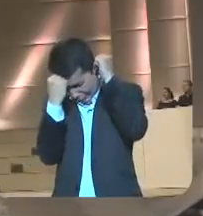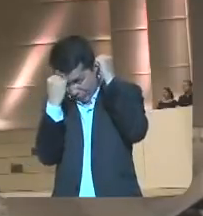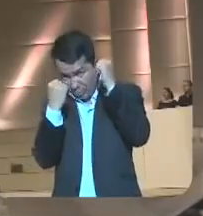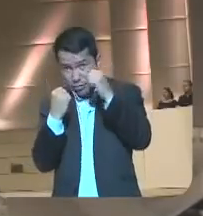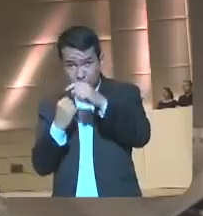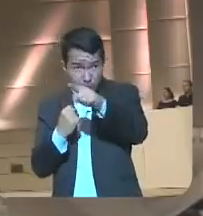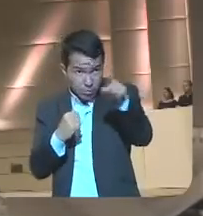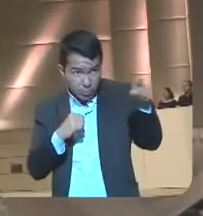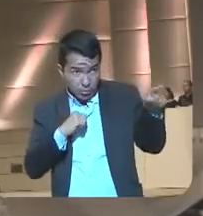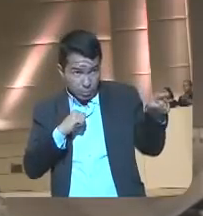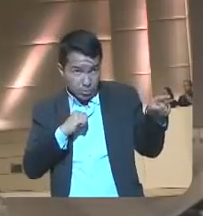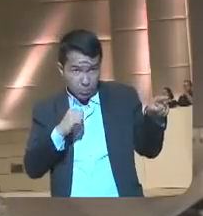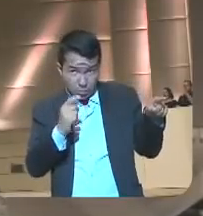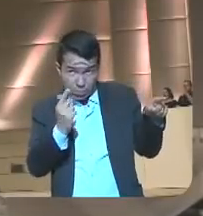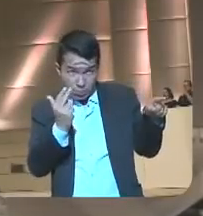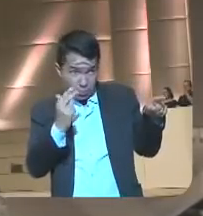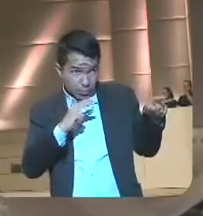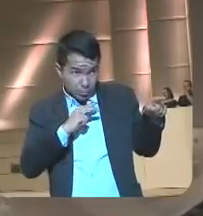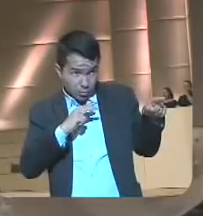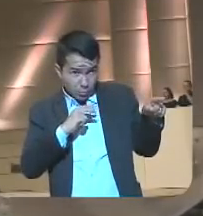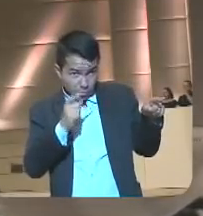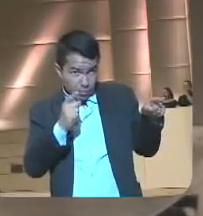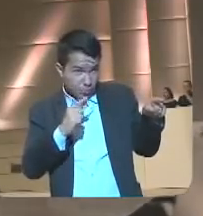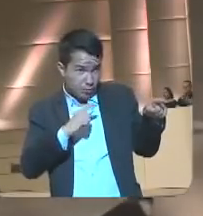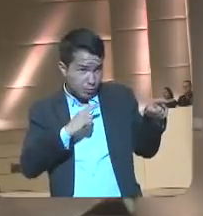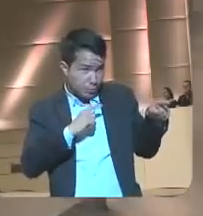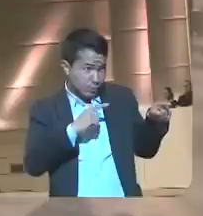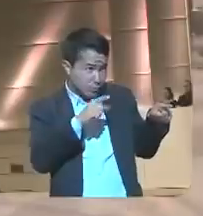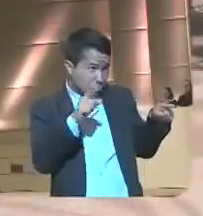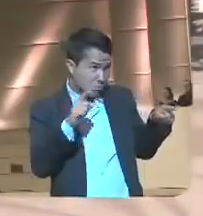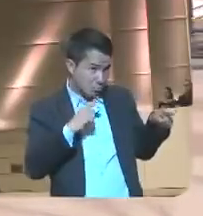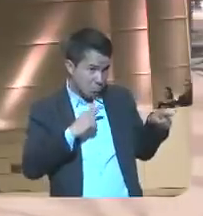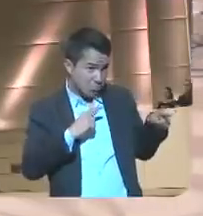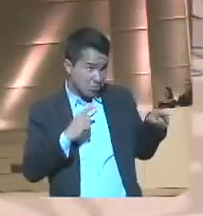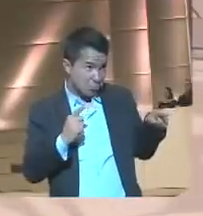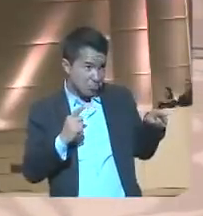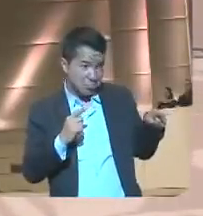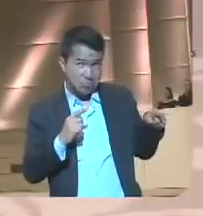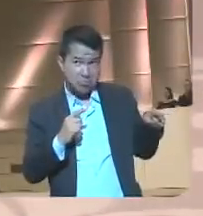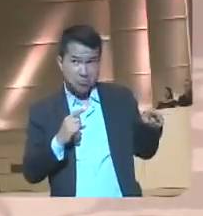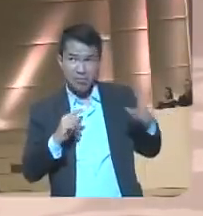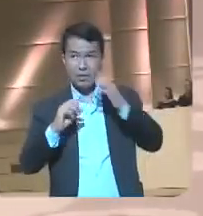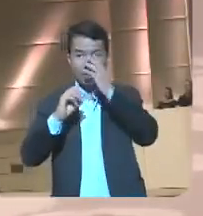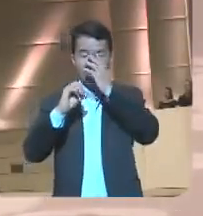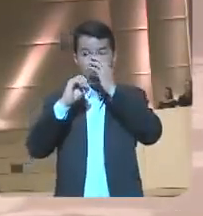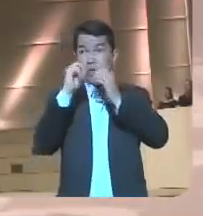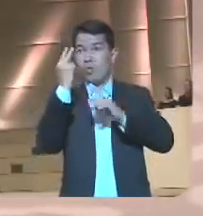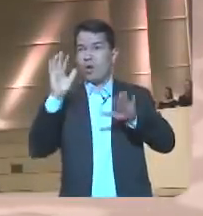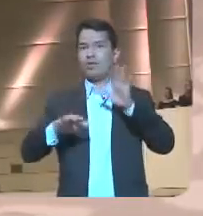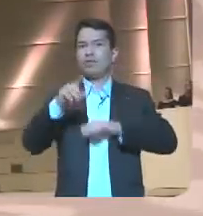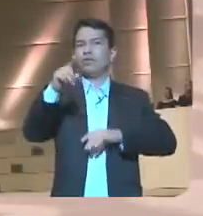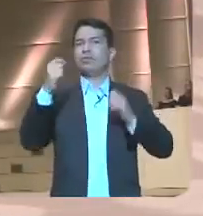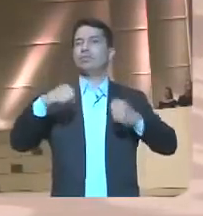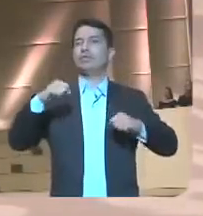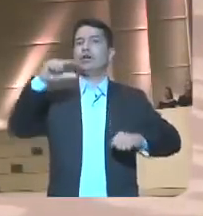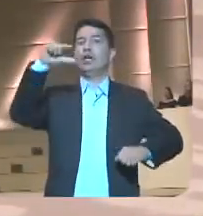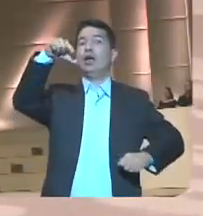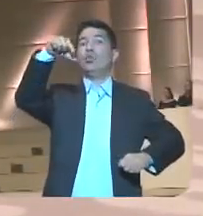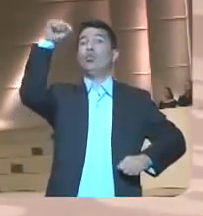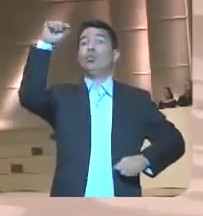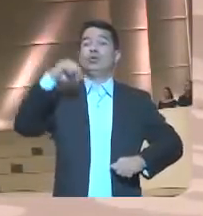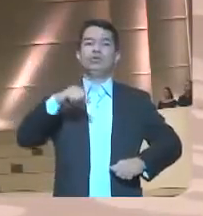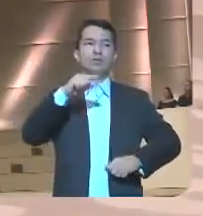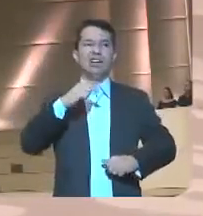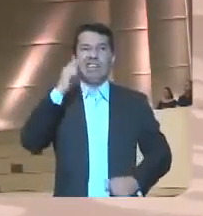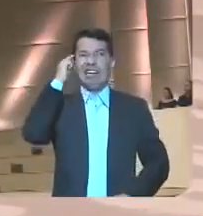também não é e as dúvidas que vem por exemplo quando você tem que tomar uma decisão e agora qual é a melhor